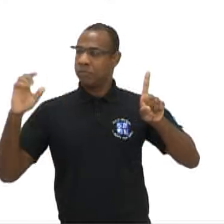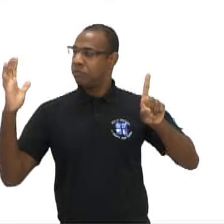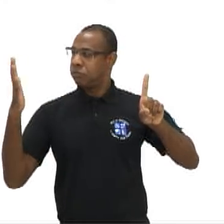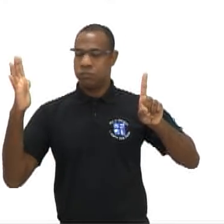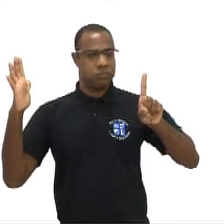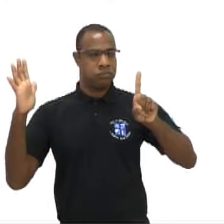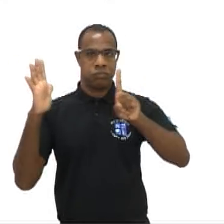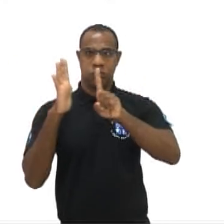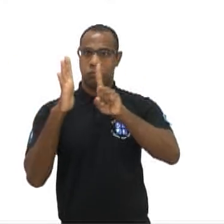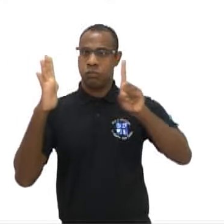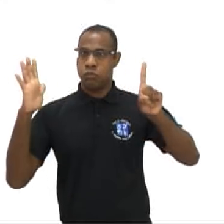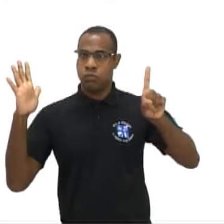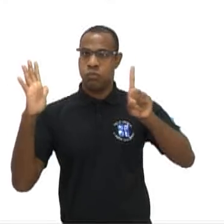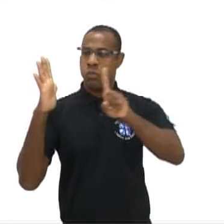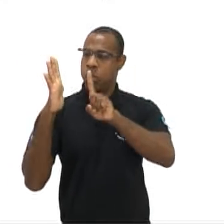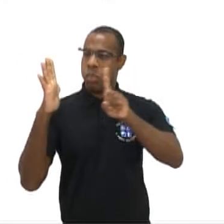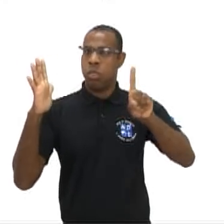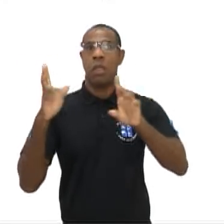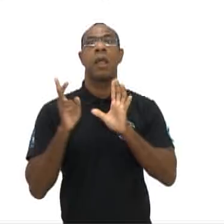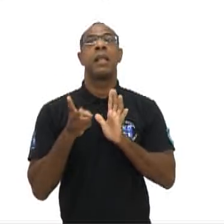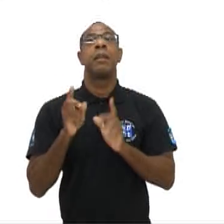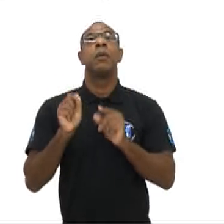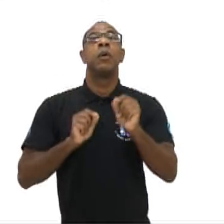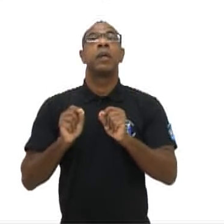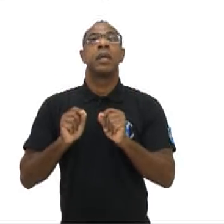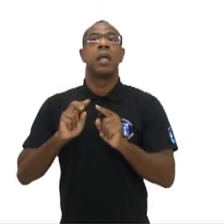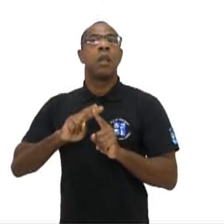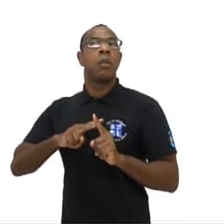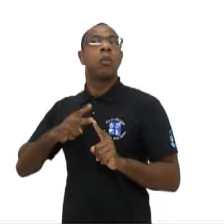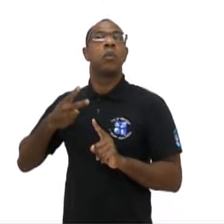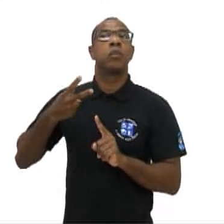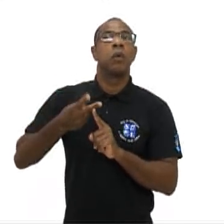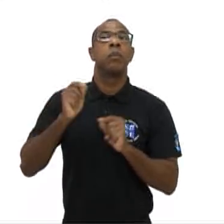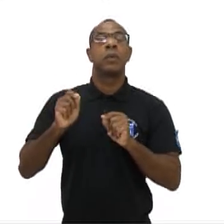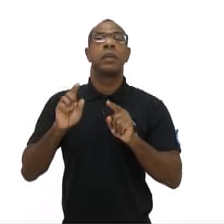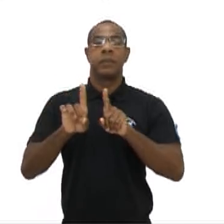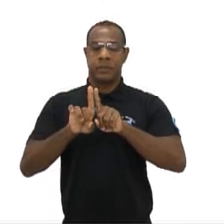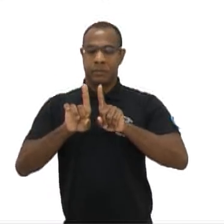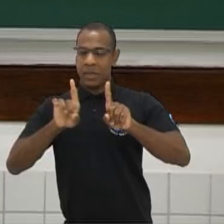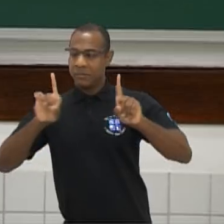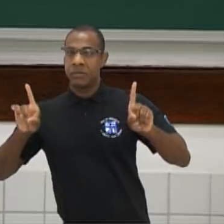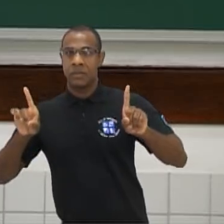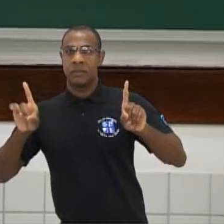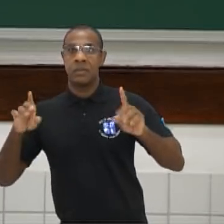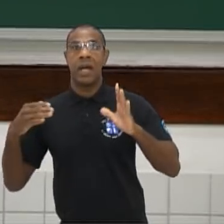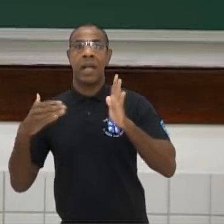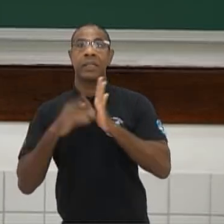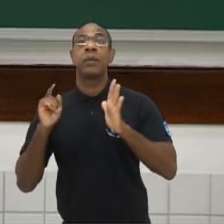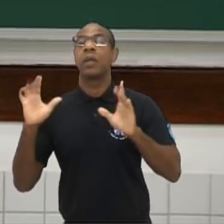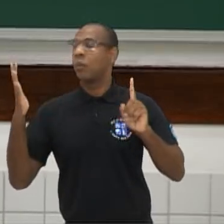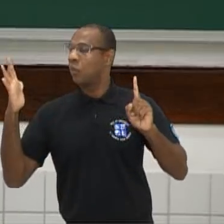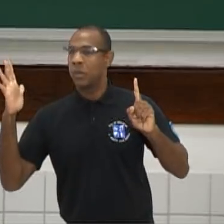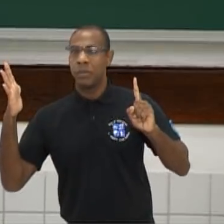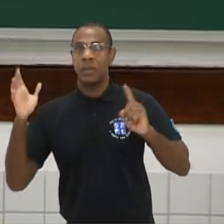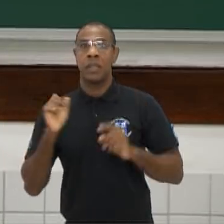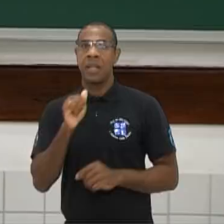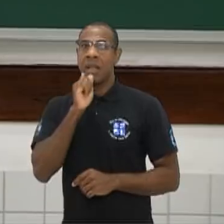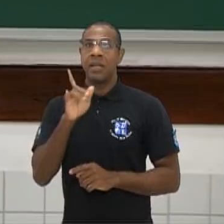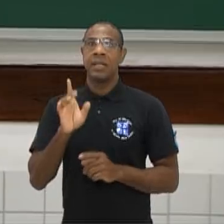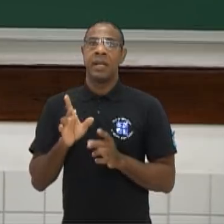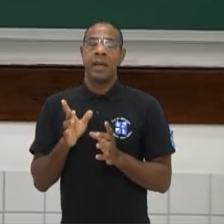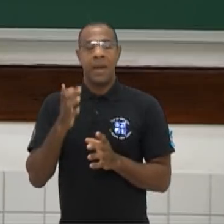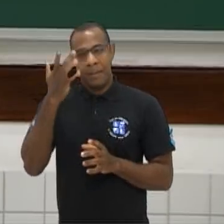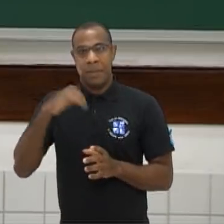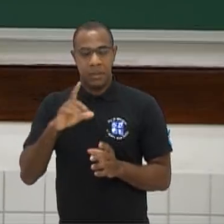sua respectiva imagem será sempre o dobro da distância até o espelho. Então, se a pessoa se encontra a 1 metro